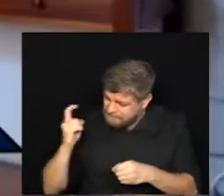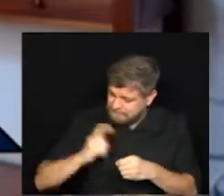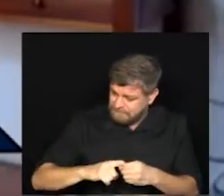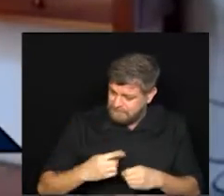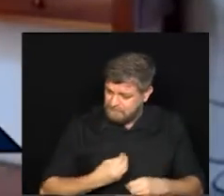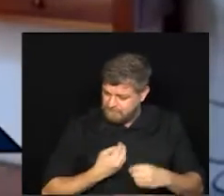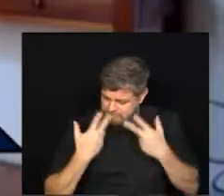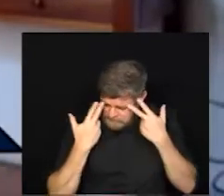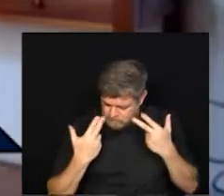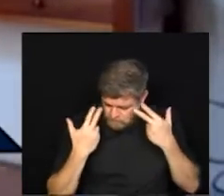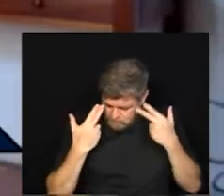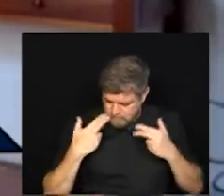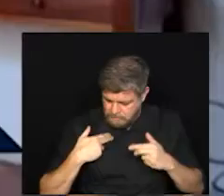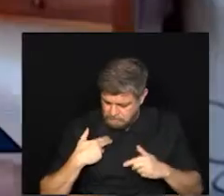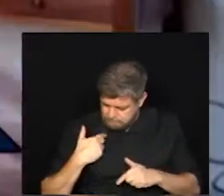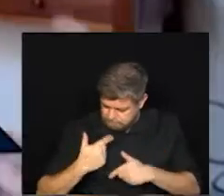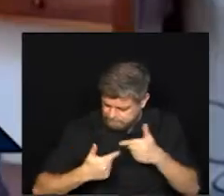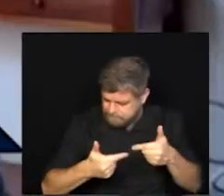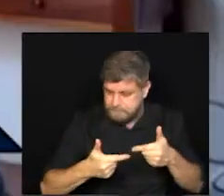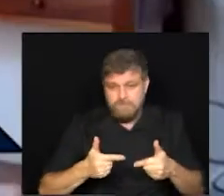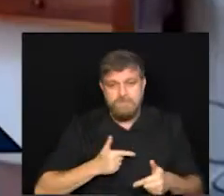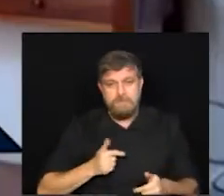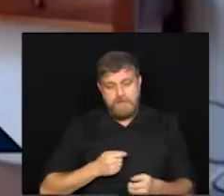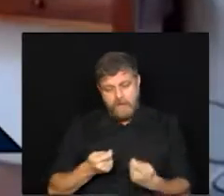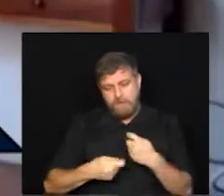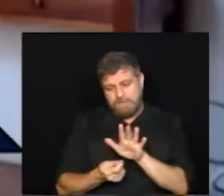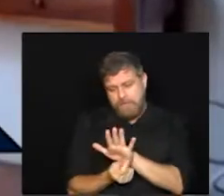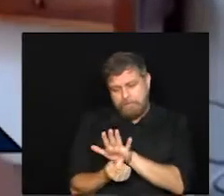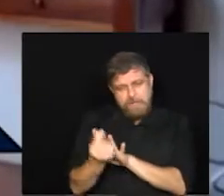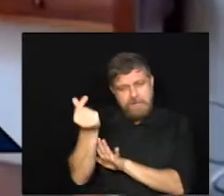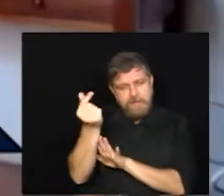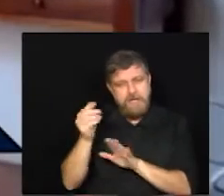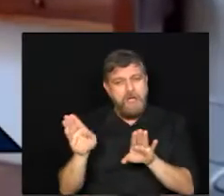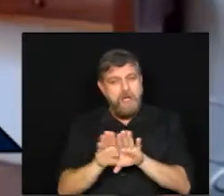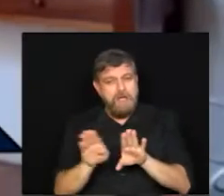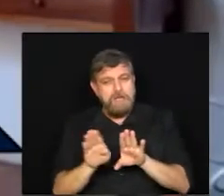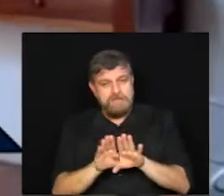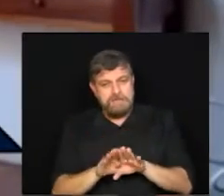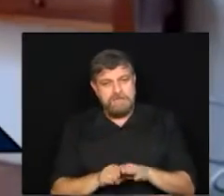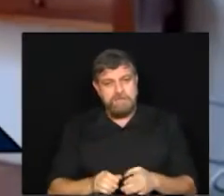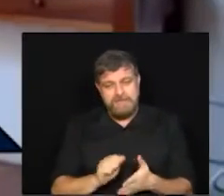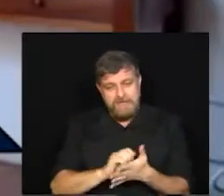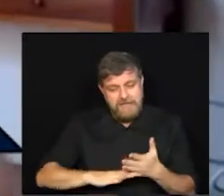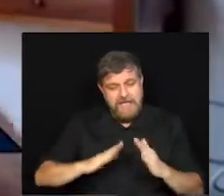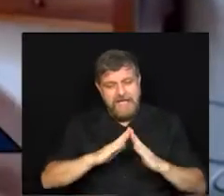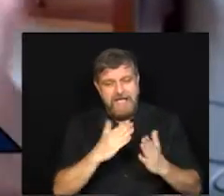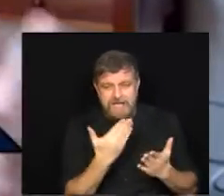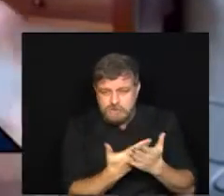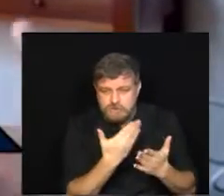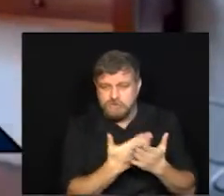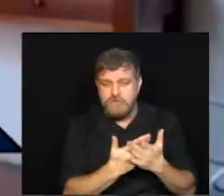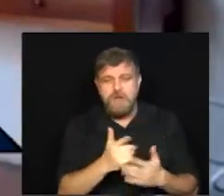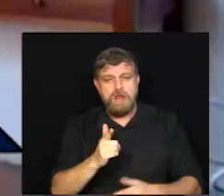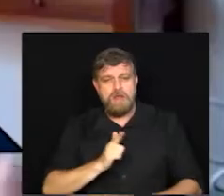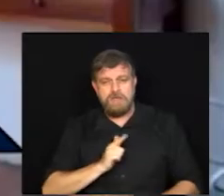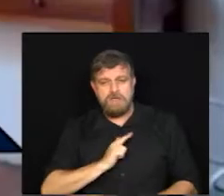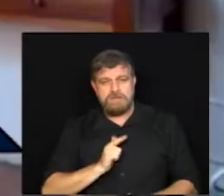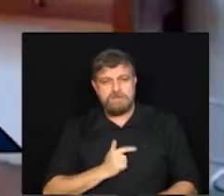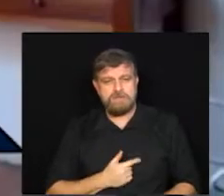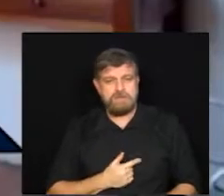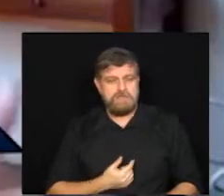nossas atividades, retomar as atividades econômicas, retomar as atividades de educação, retomar as atividades na